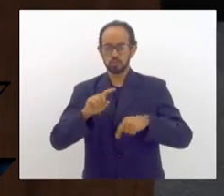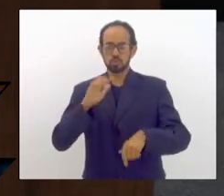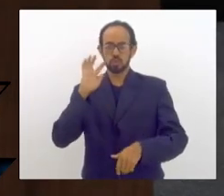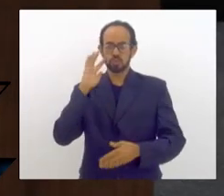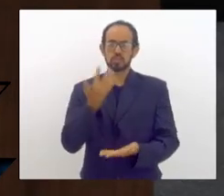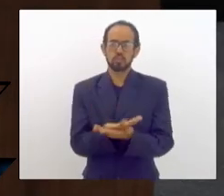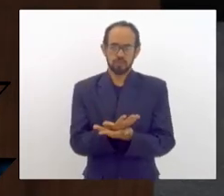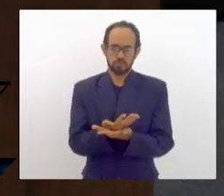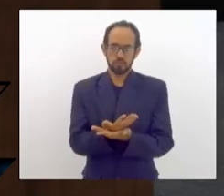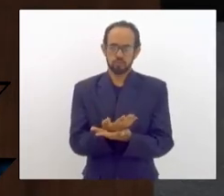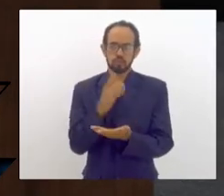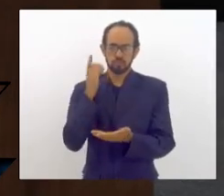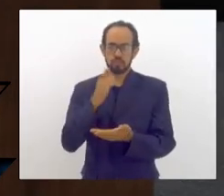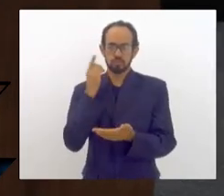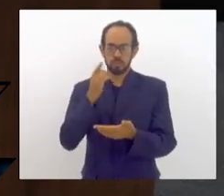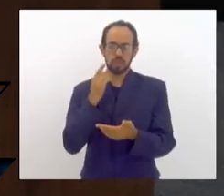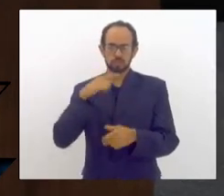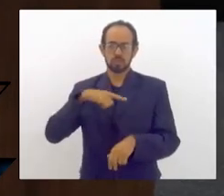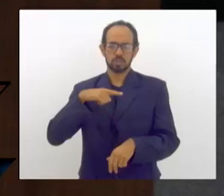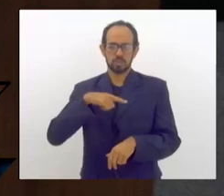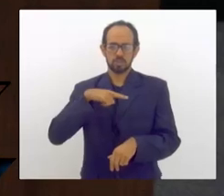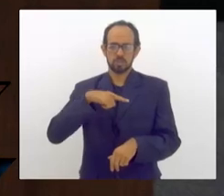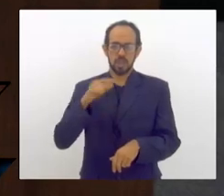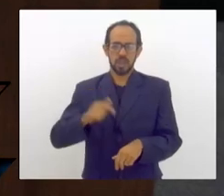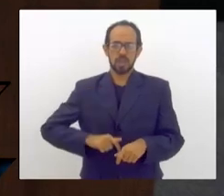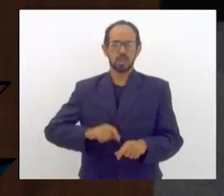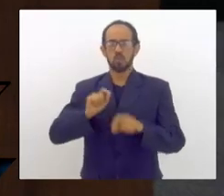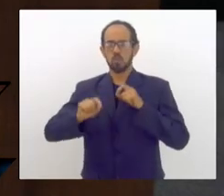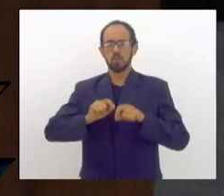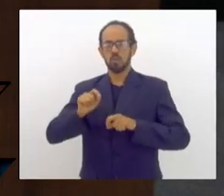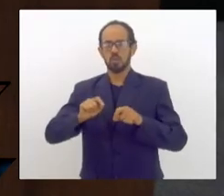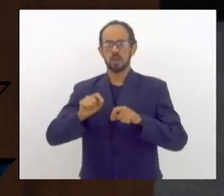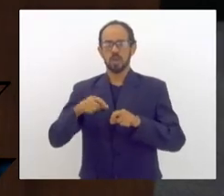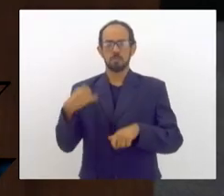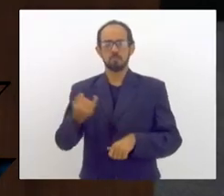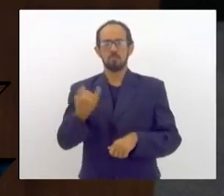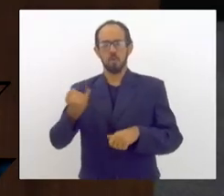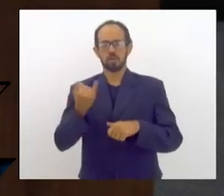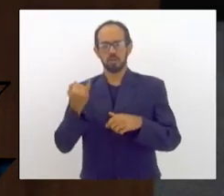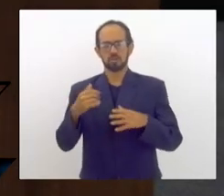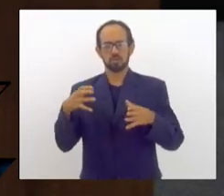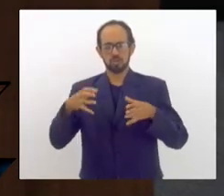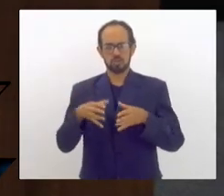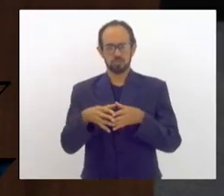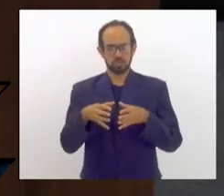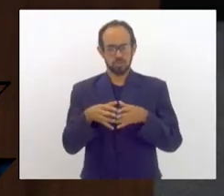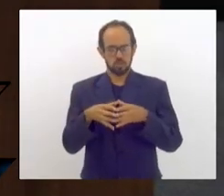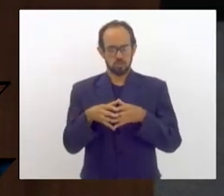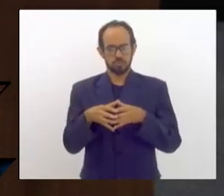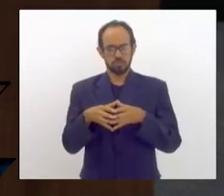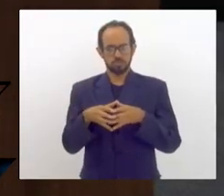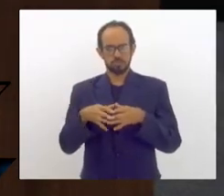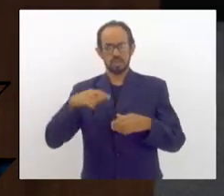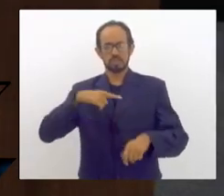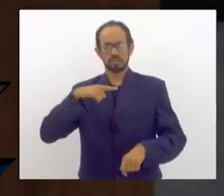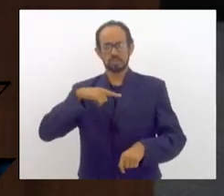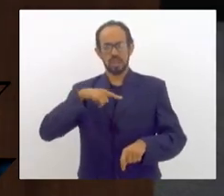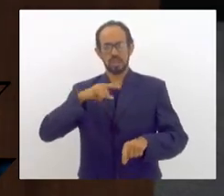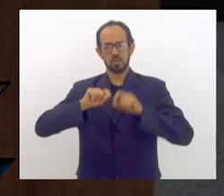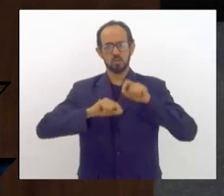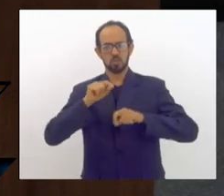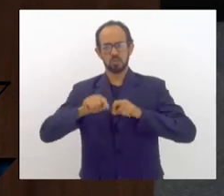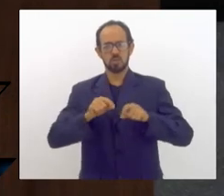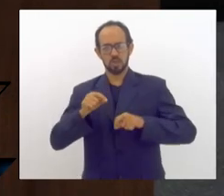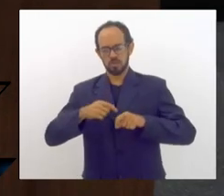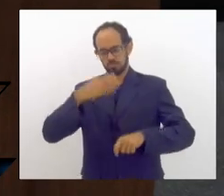estão em posições relevantes nessa casa, em comissões importantes para o funcionamento, eles tenham uma postura mais